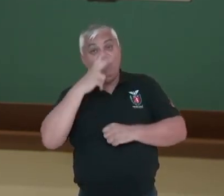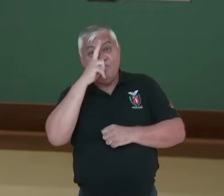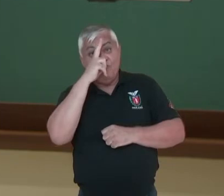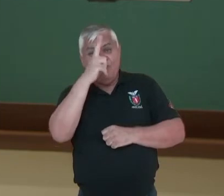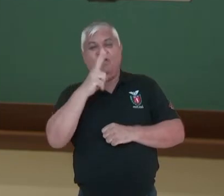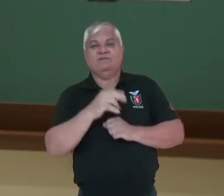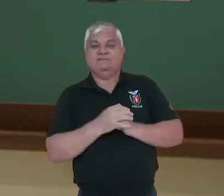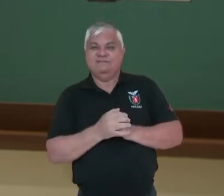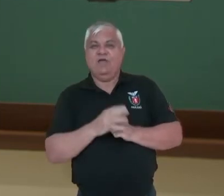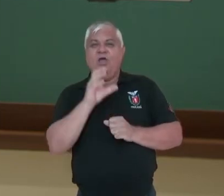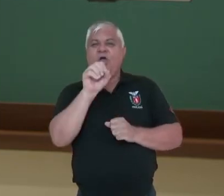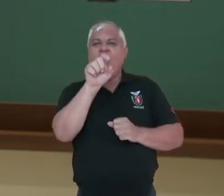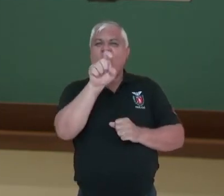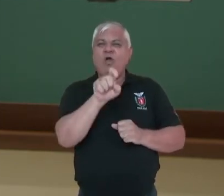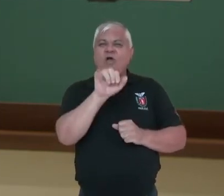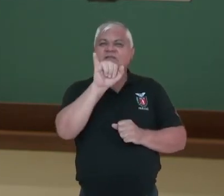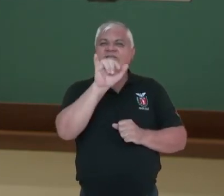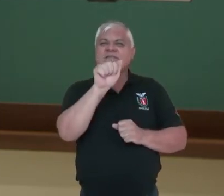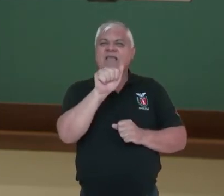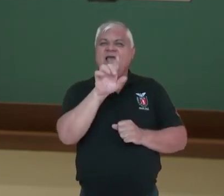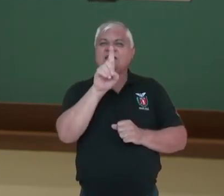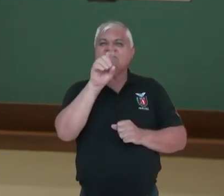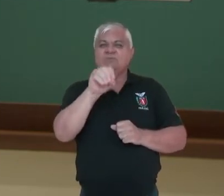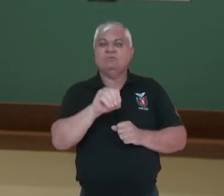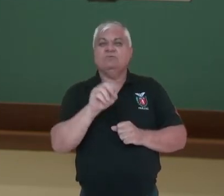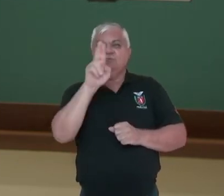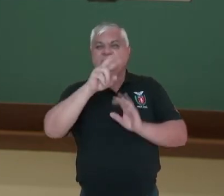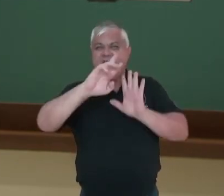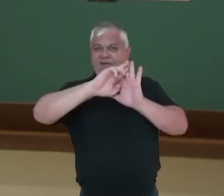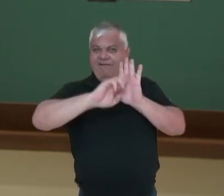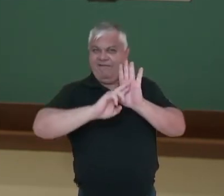dos oxiácidos, quando a gente usa a regra de Pauli.